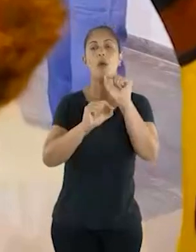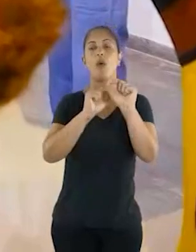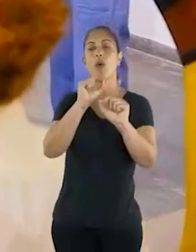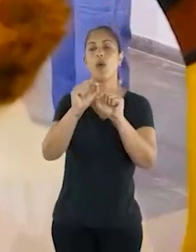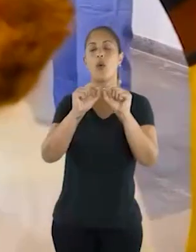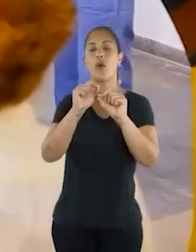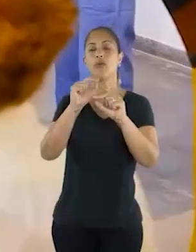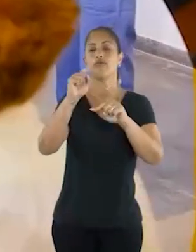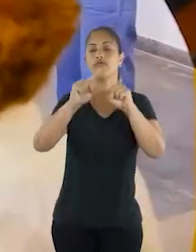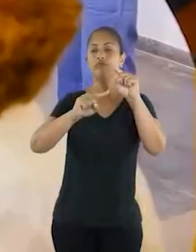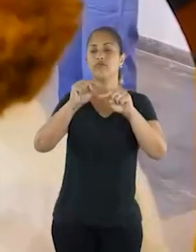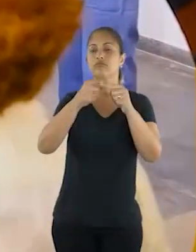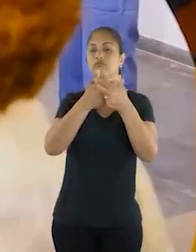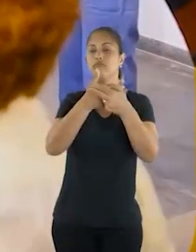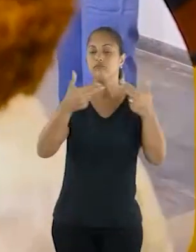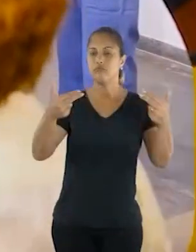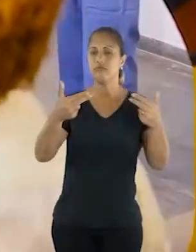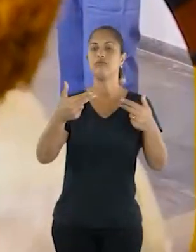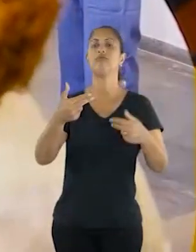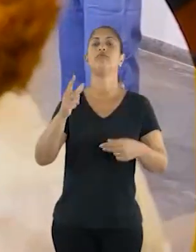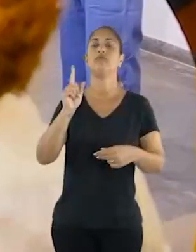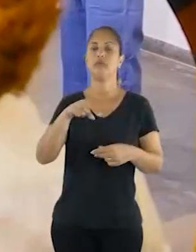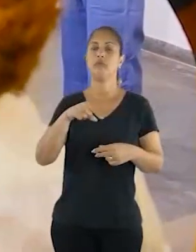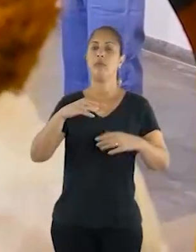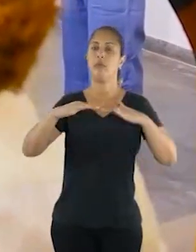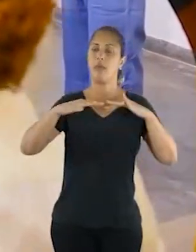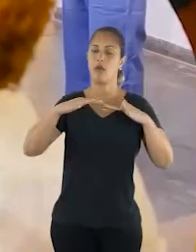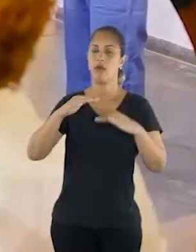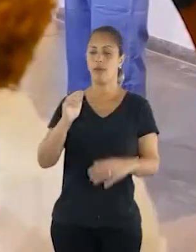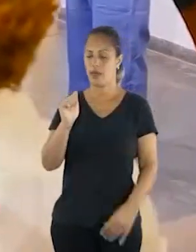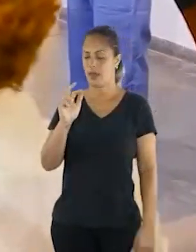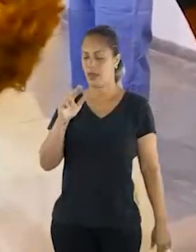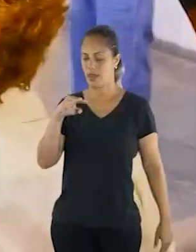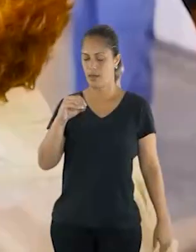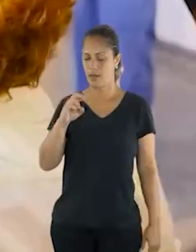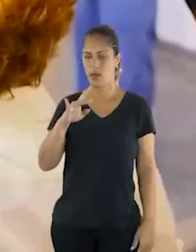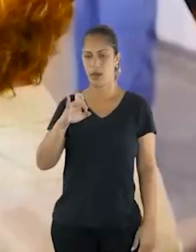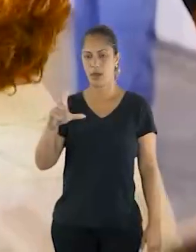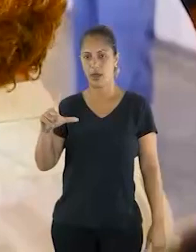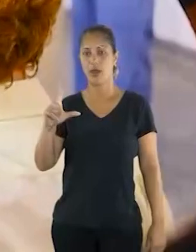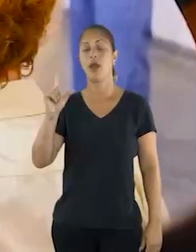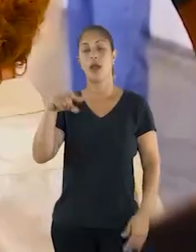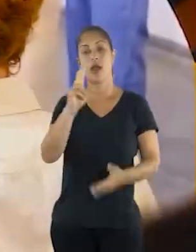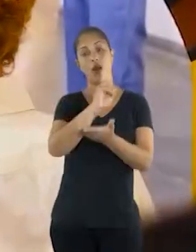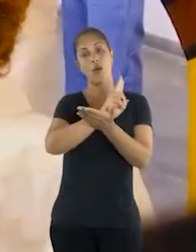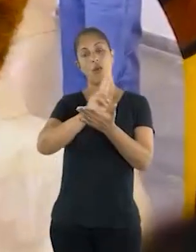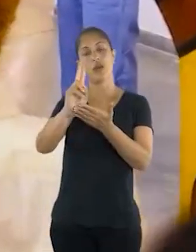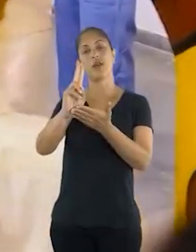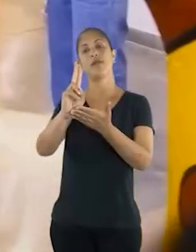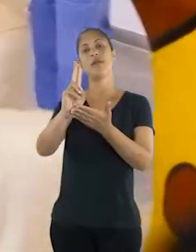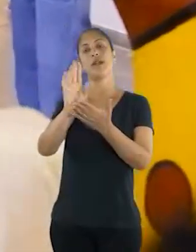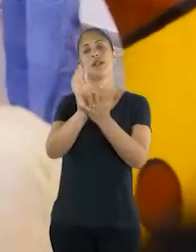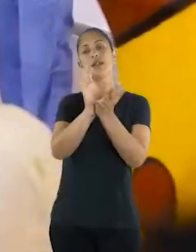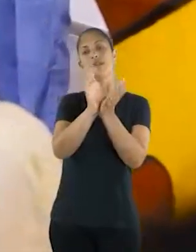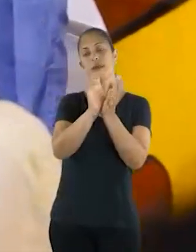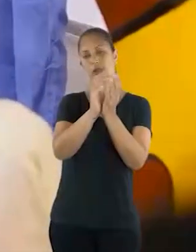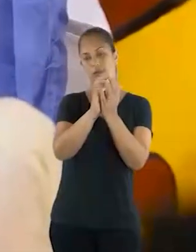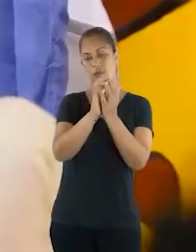conjunto de obras do movimento armorial para a Universidade Federal de